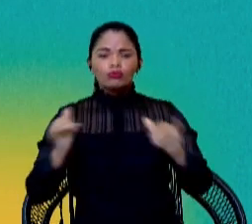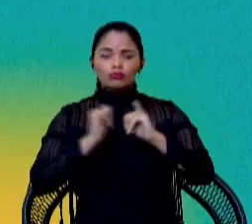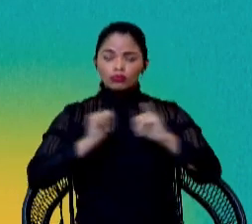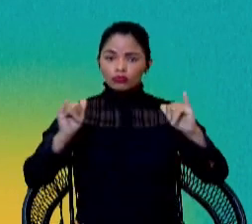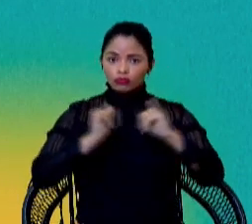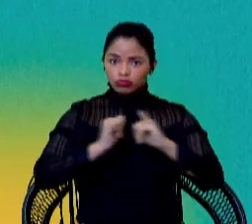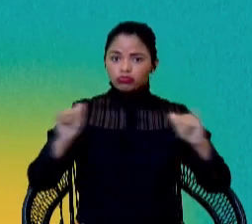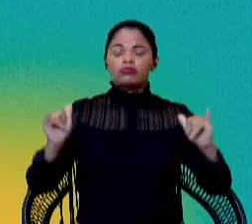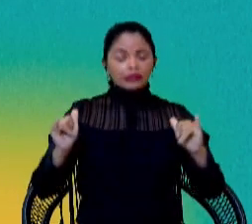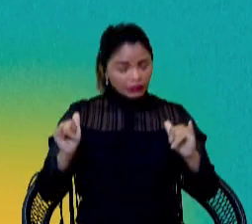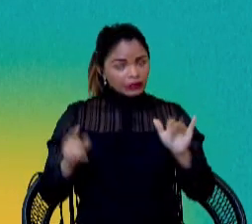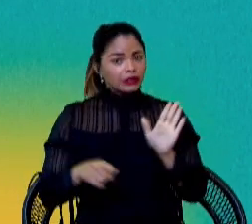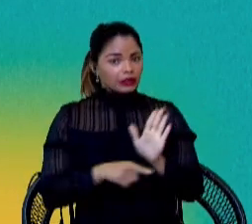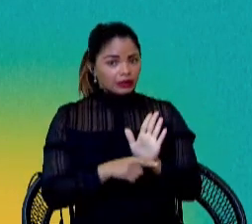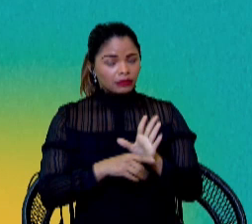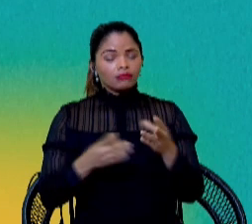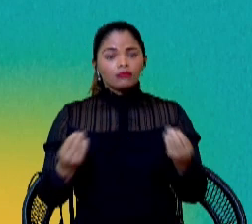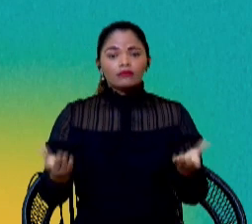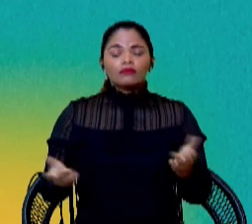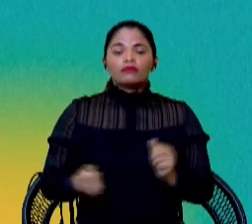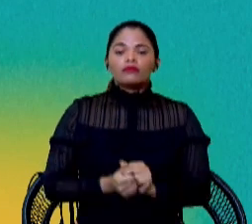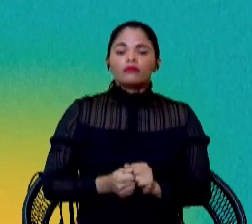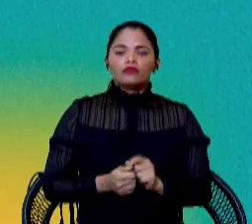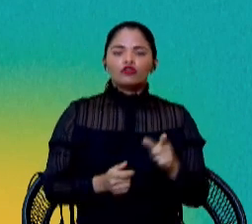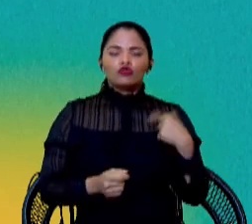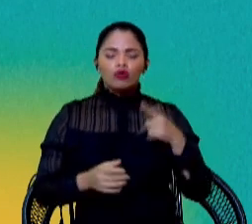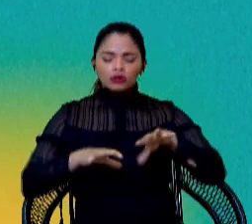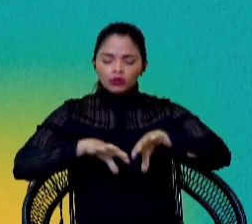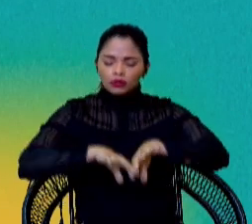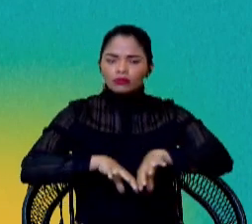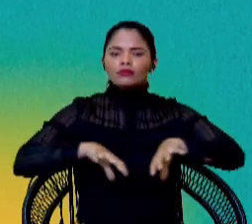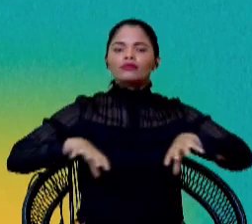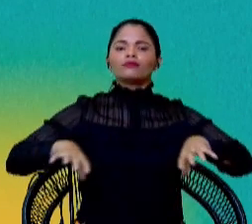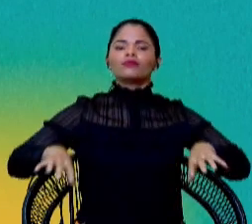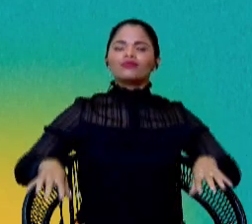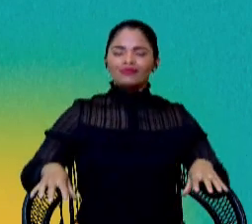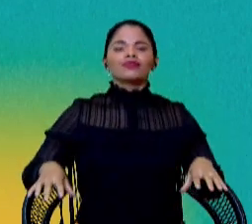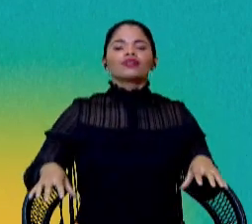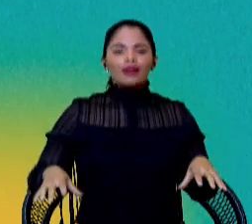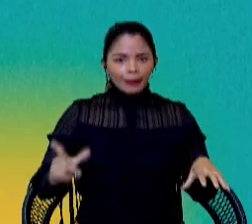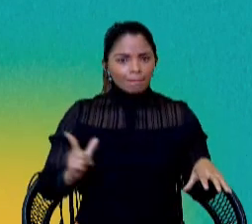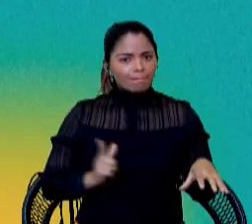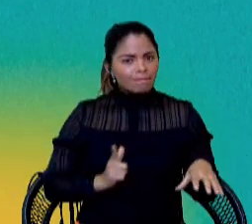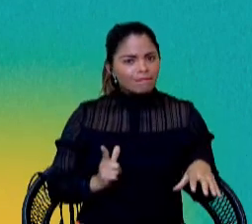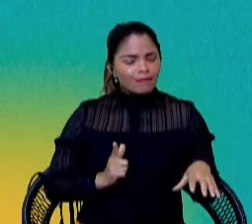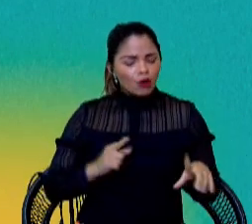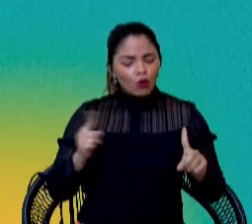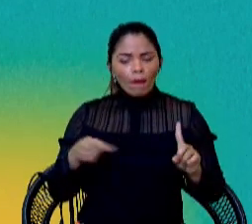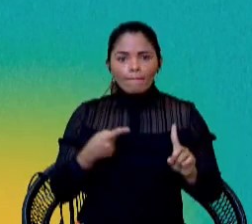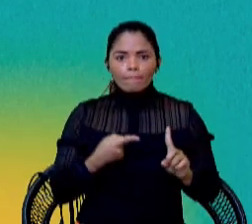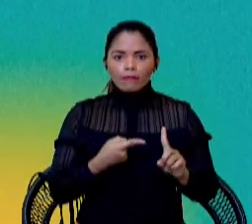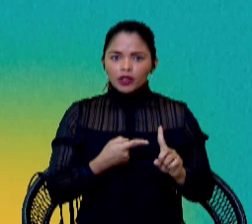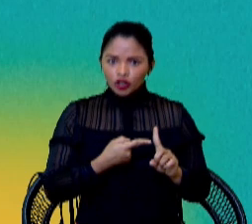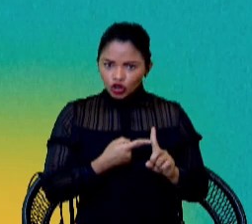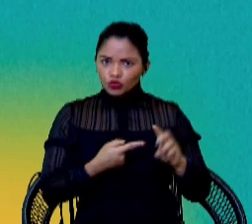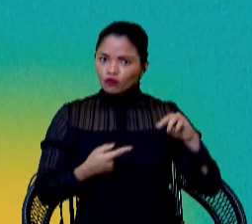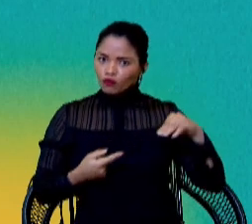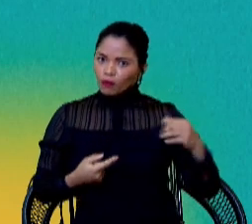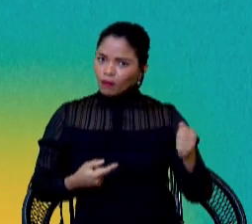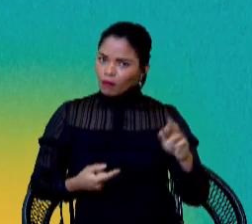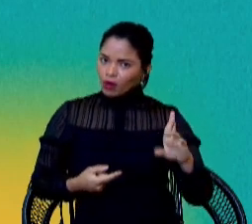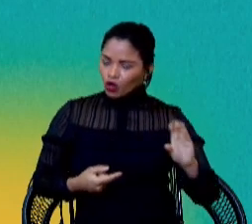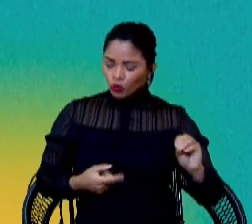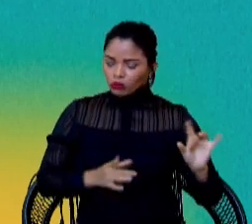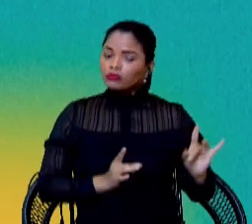vão ajudar bastante vocês, tá? Então, a gente tem que separar bastante aqui o que que a gente tem como objetivo macro, vender